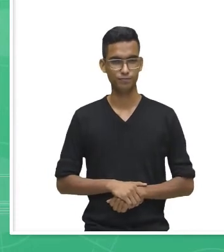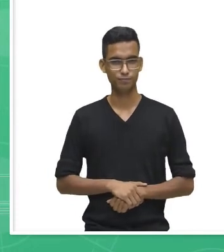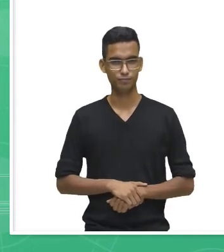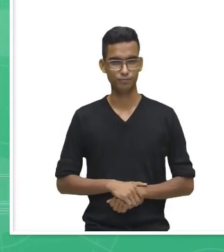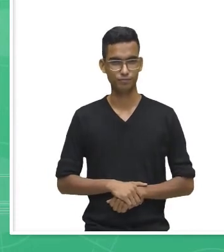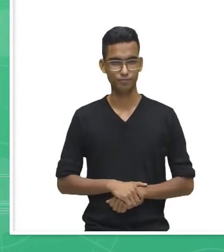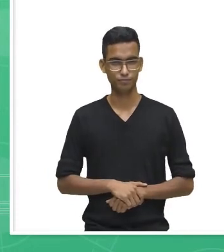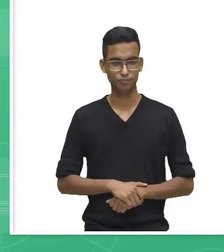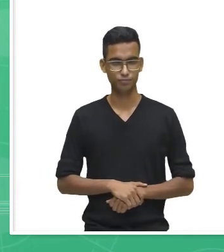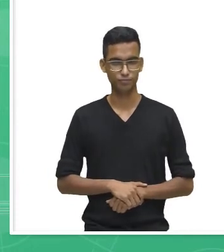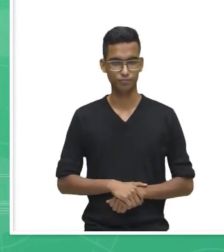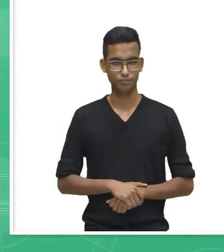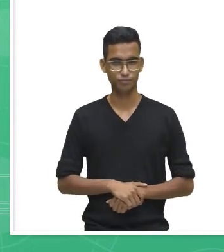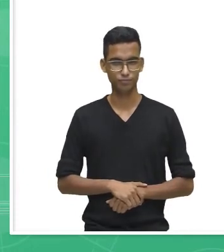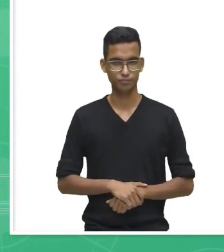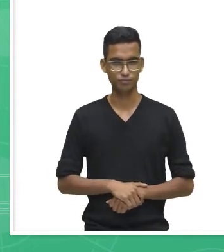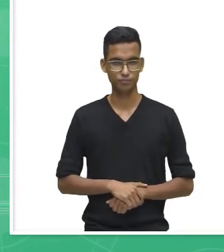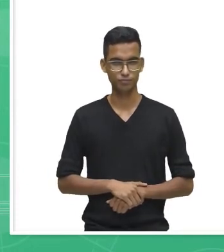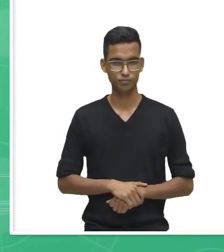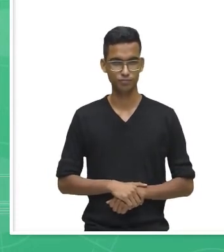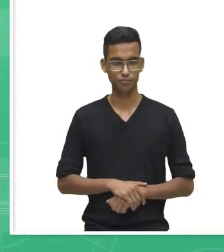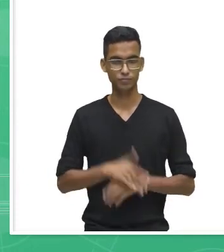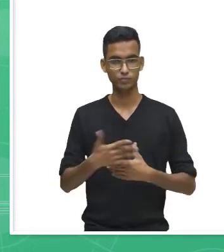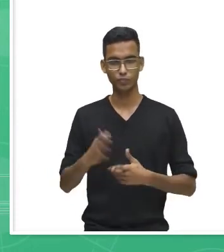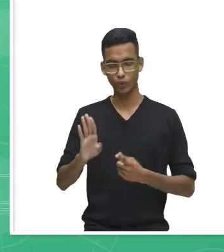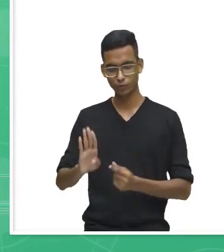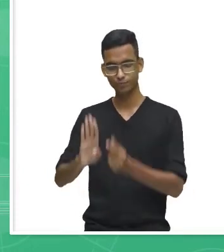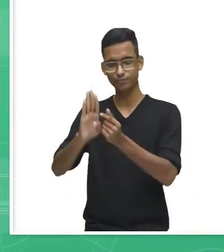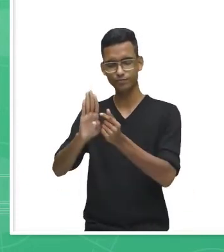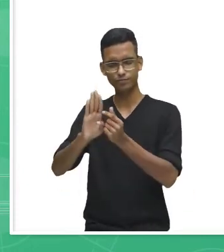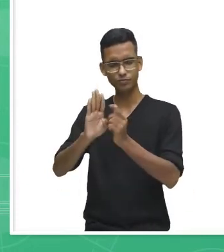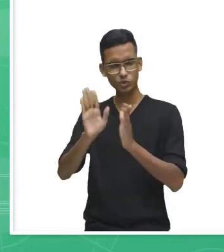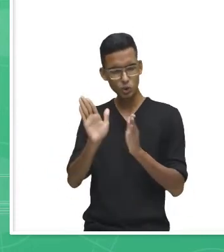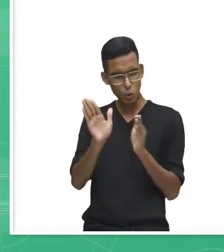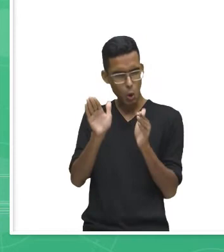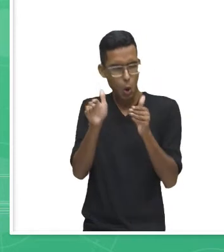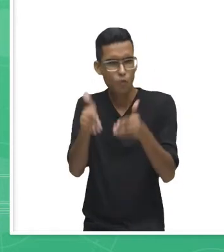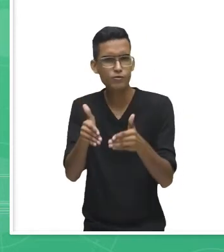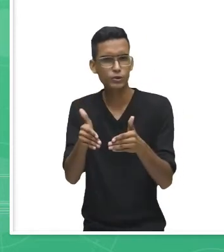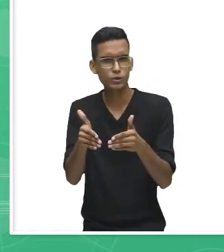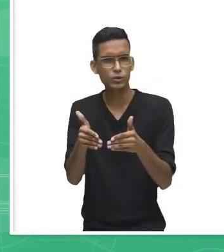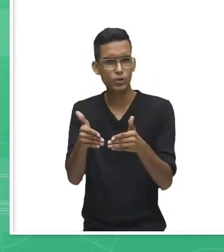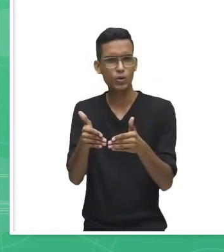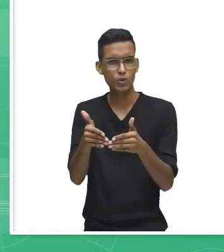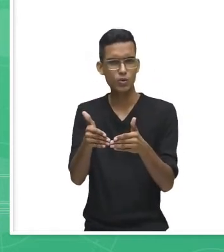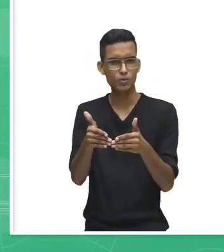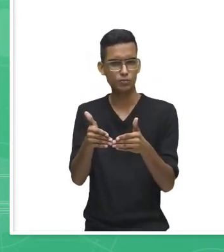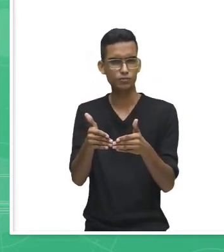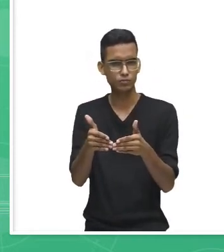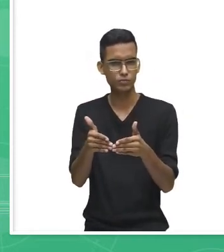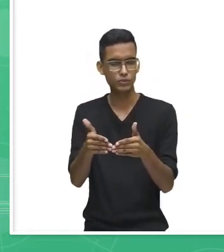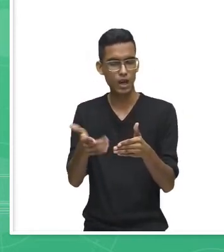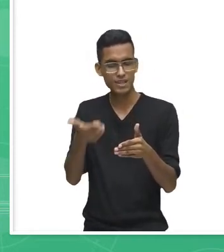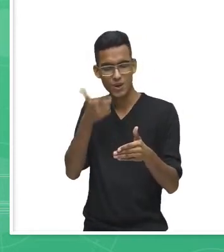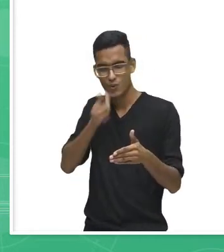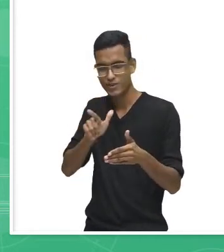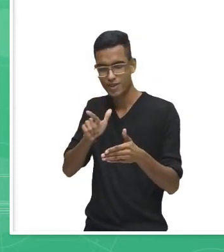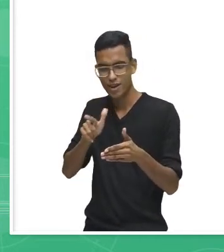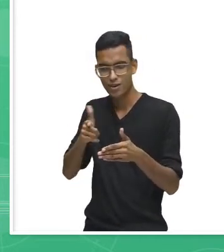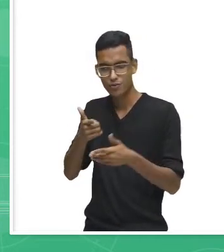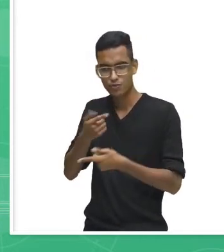objetivo da burguesia, desde que ela surge, né, já que ela consegue um destaque econômico muito grande,